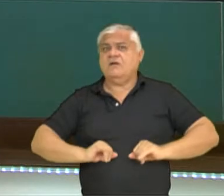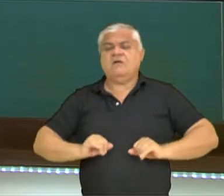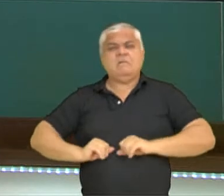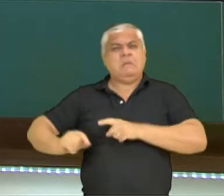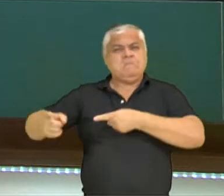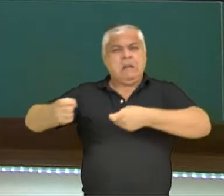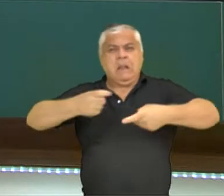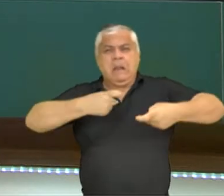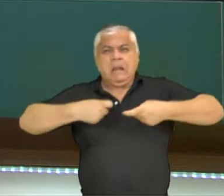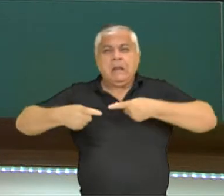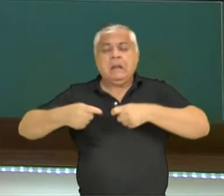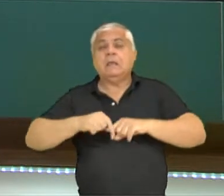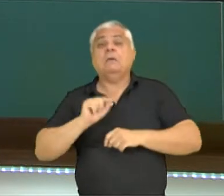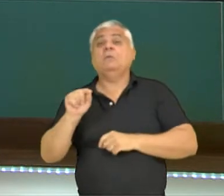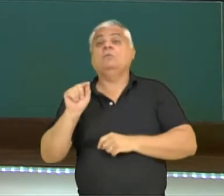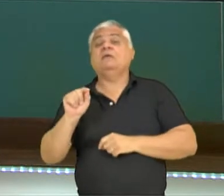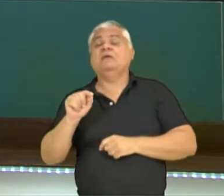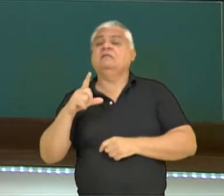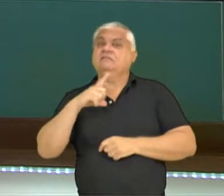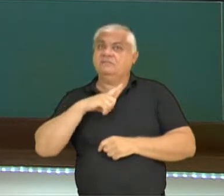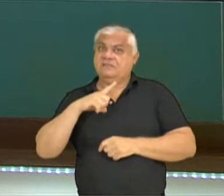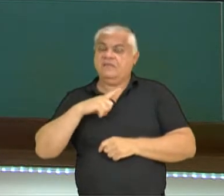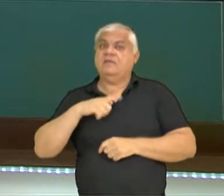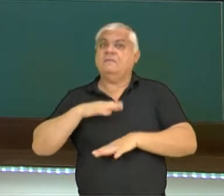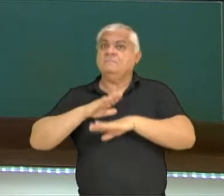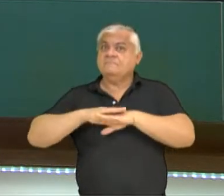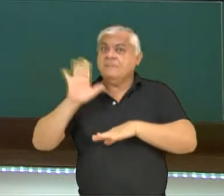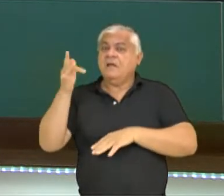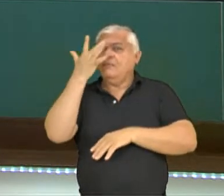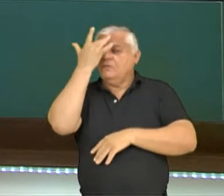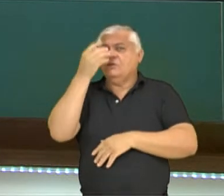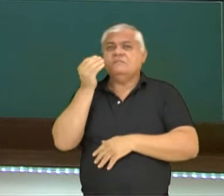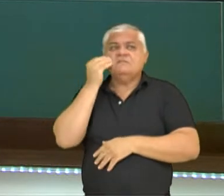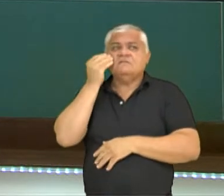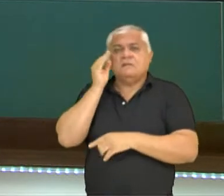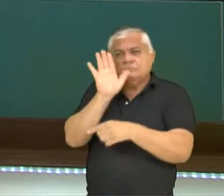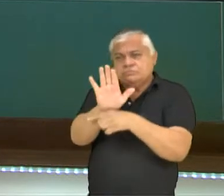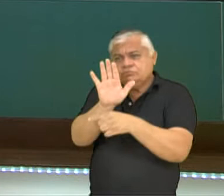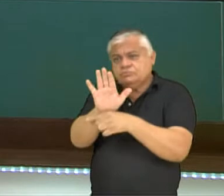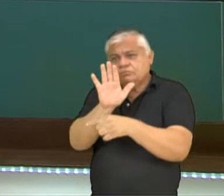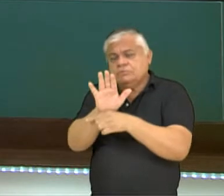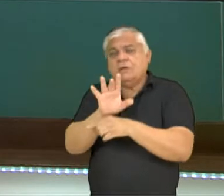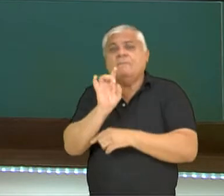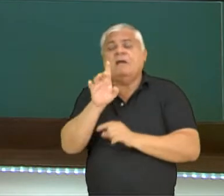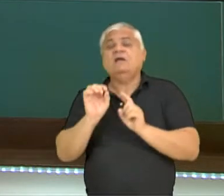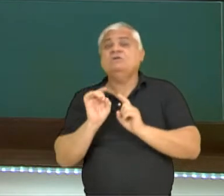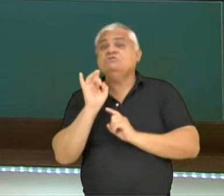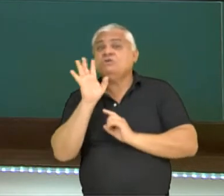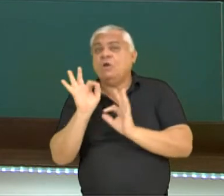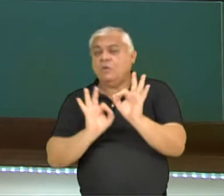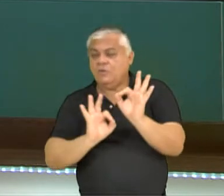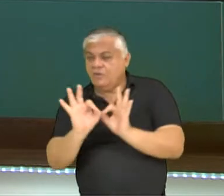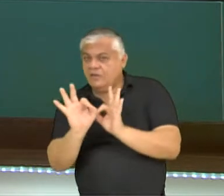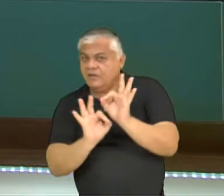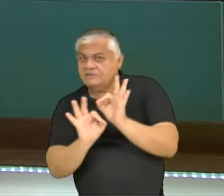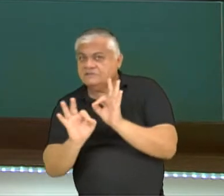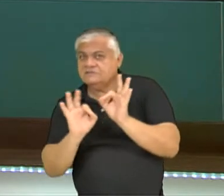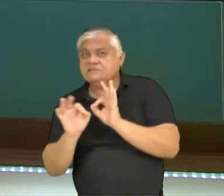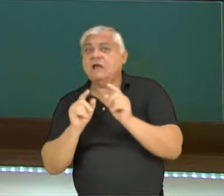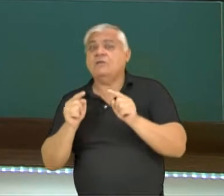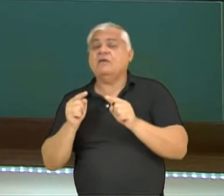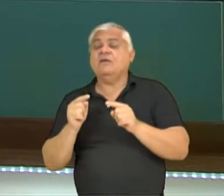da população, obviamente, muitos tentaram intervir, mas só começaram a organizar uma intervenção